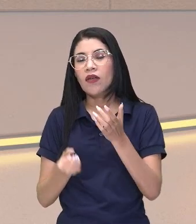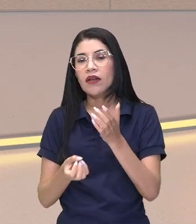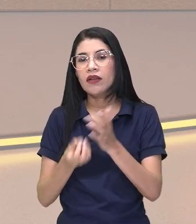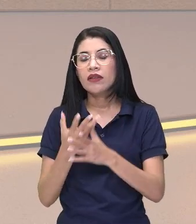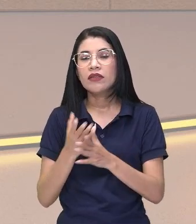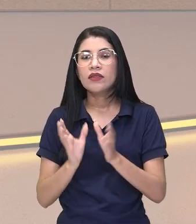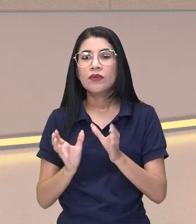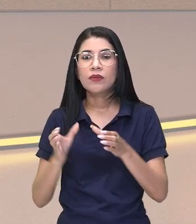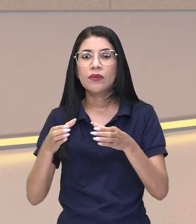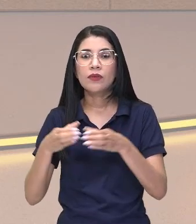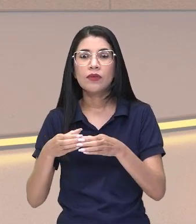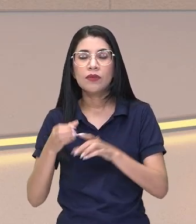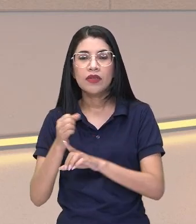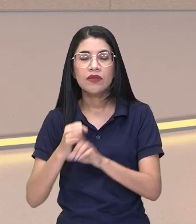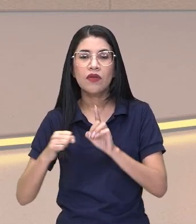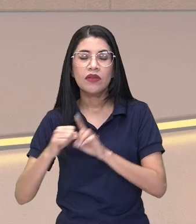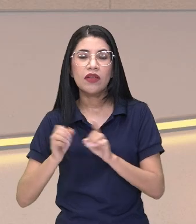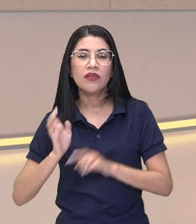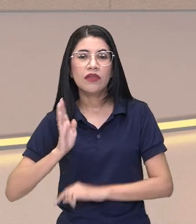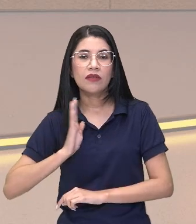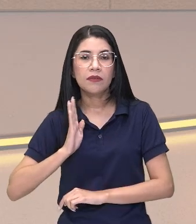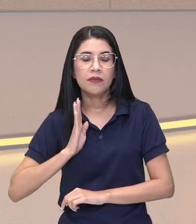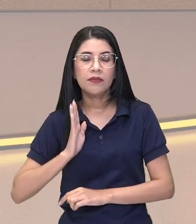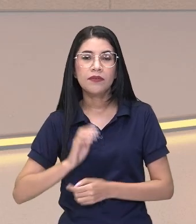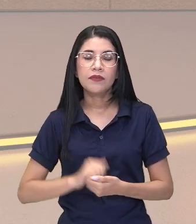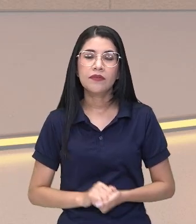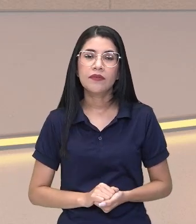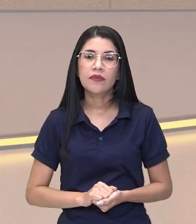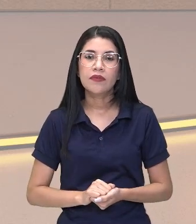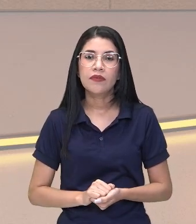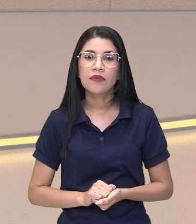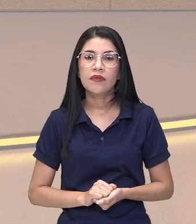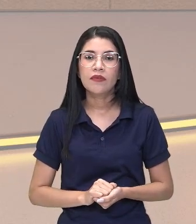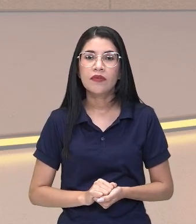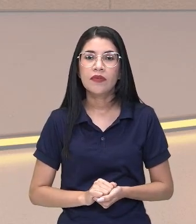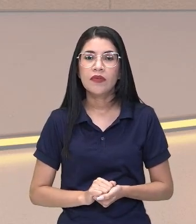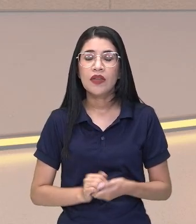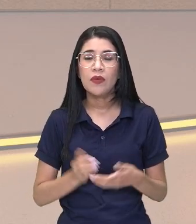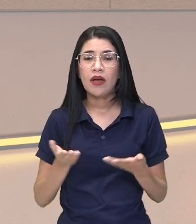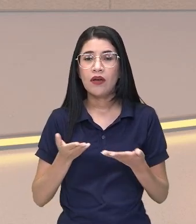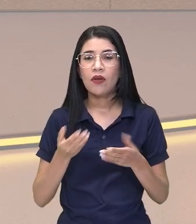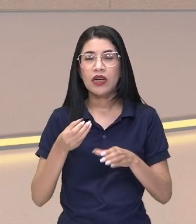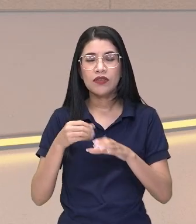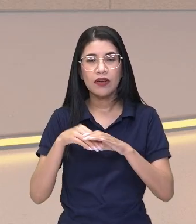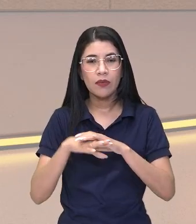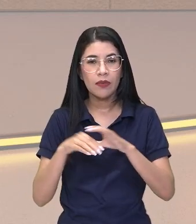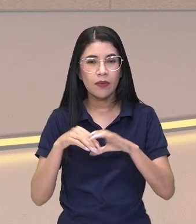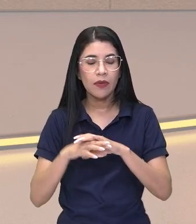é então a burguesia, nós vamos ver ali um acúmulo de dinheiro. Então,